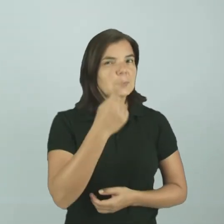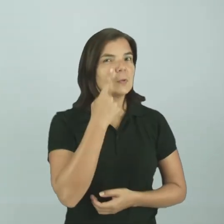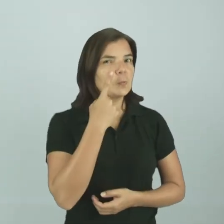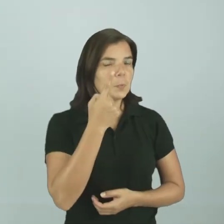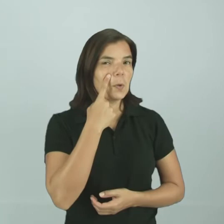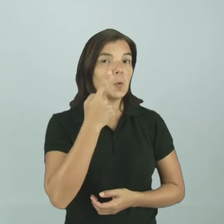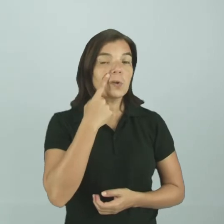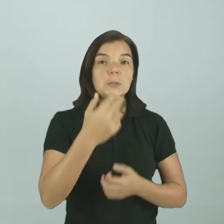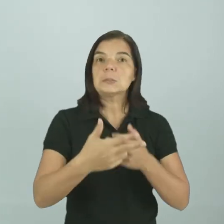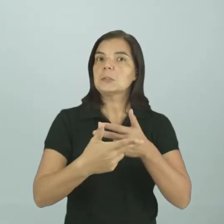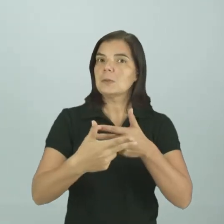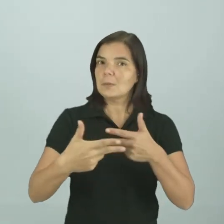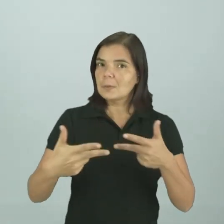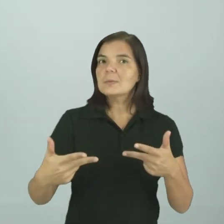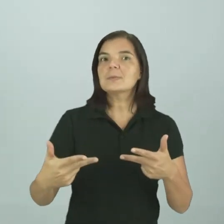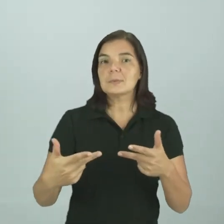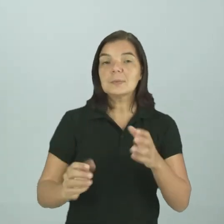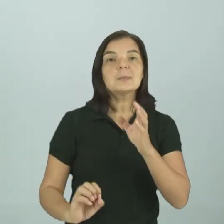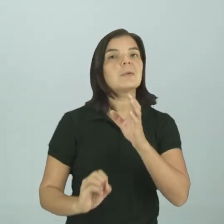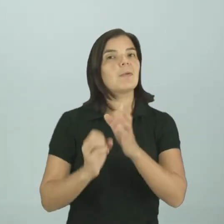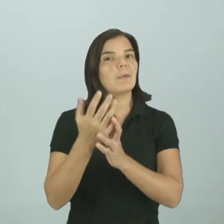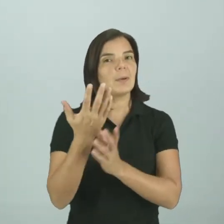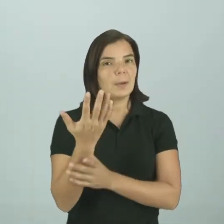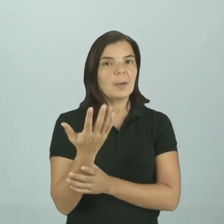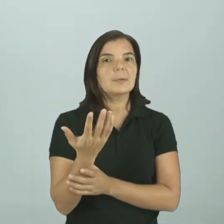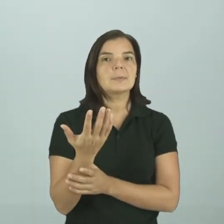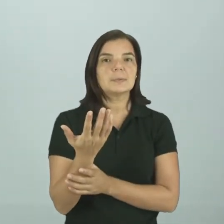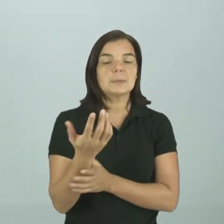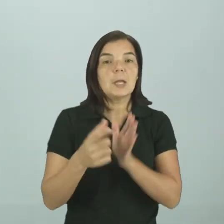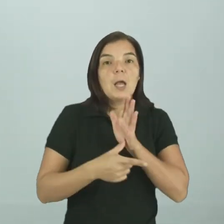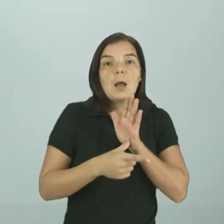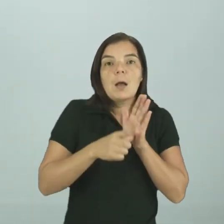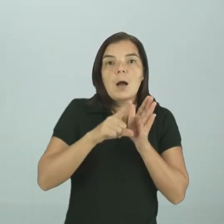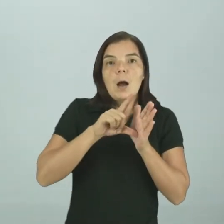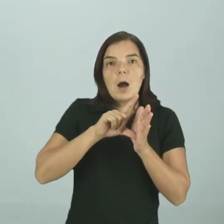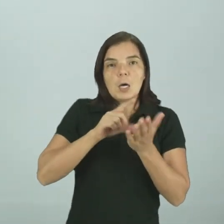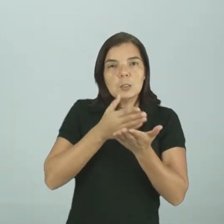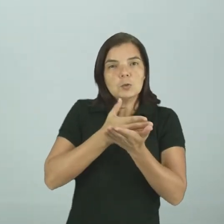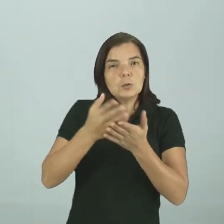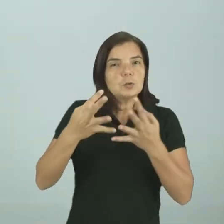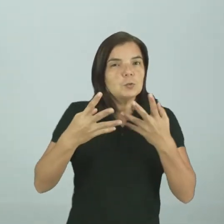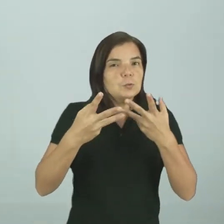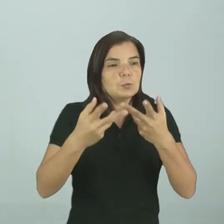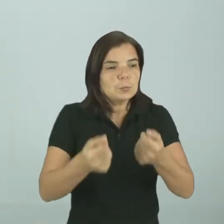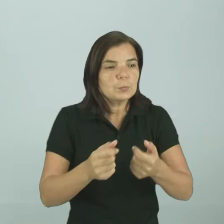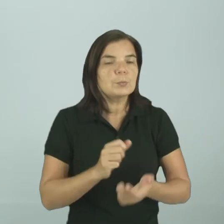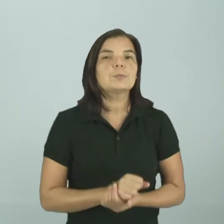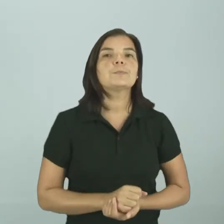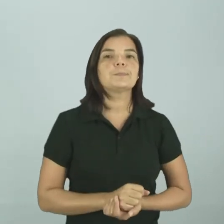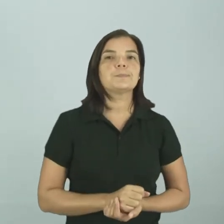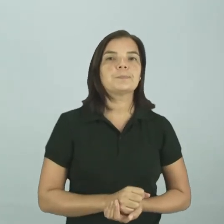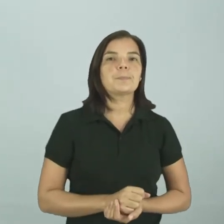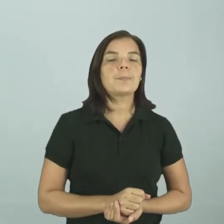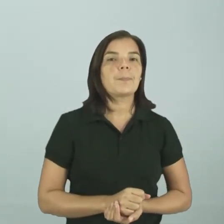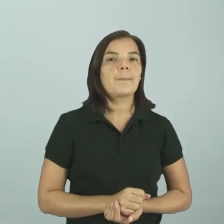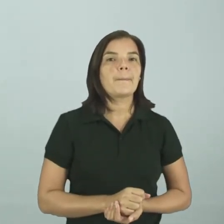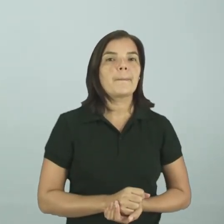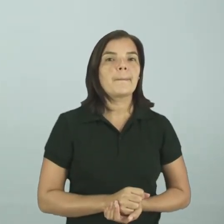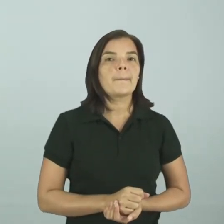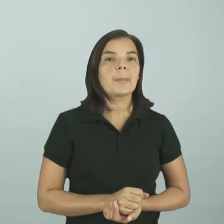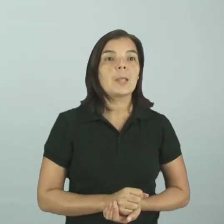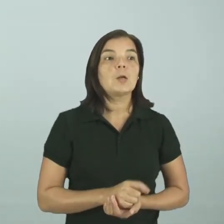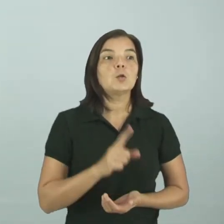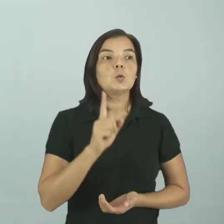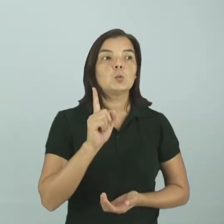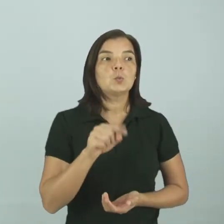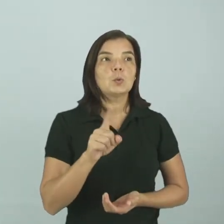observaram tantas coisas, né, que aconteceu antes, lá no início de tudo? Ó,